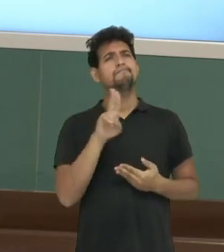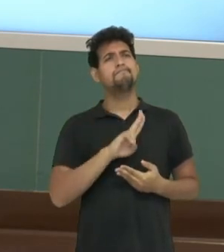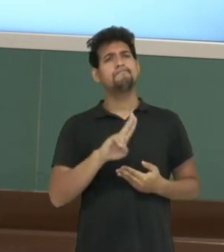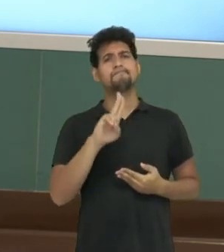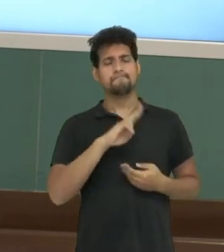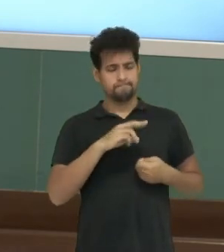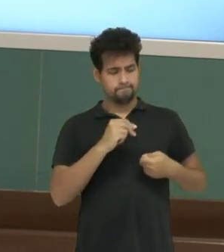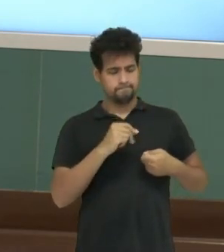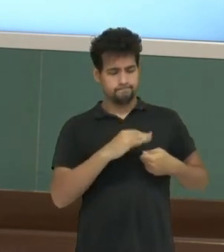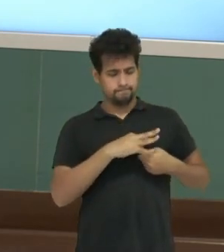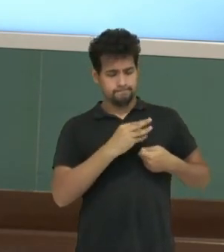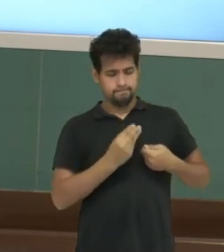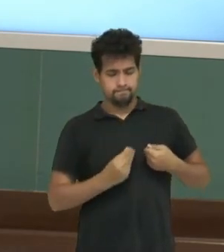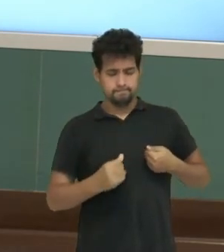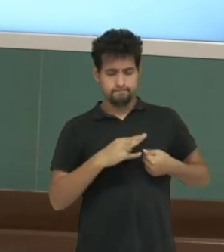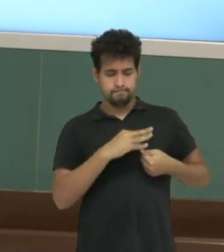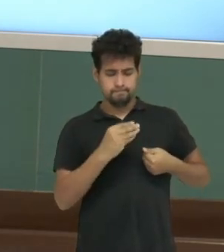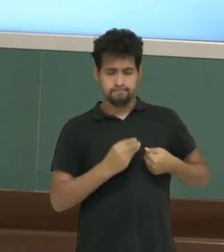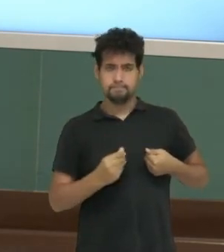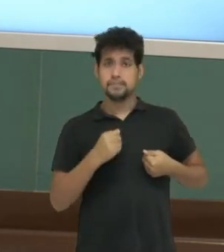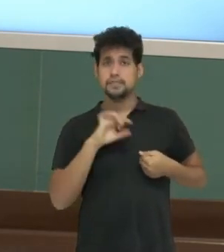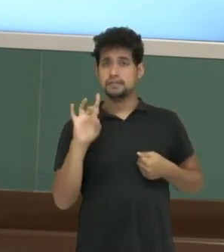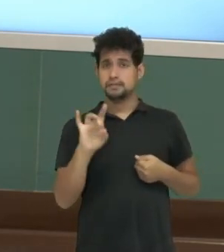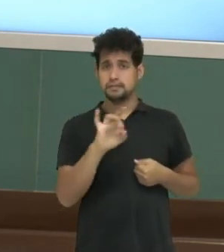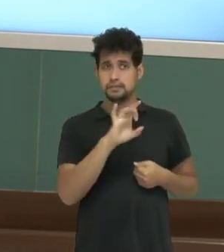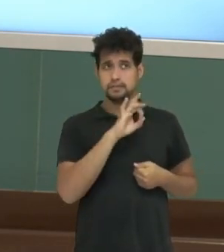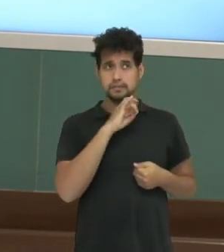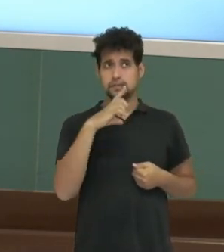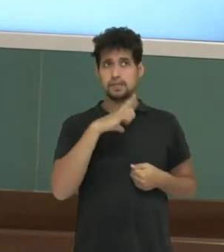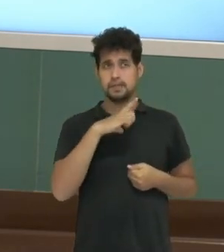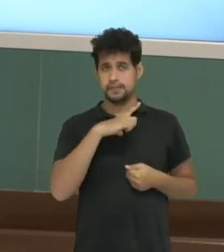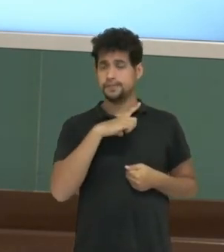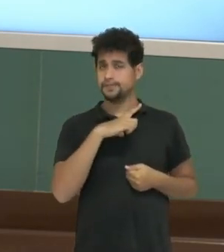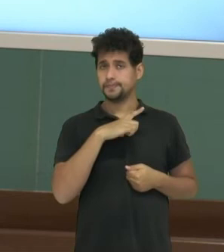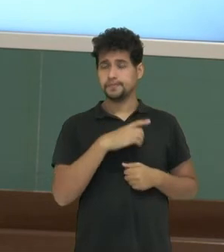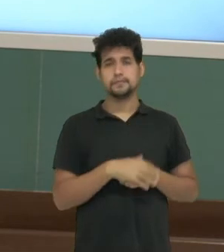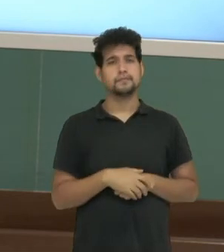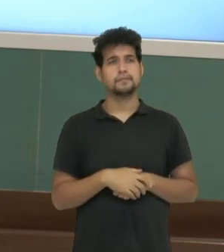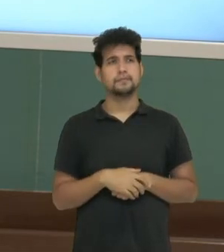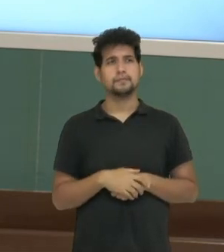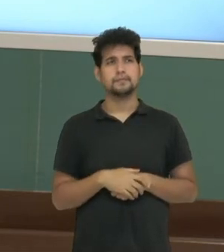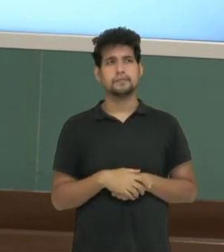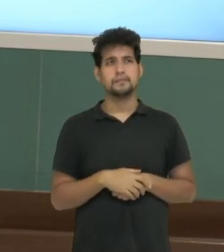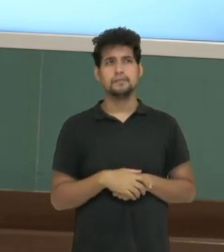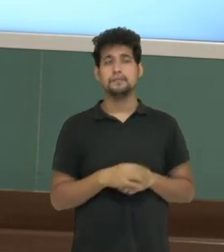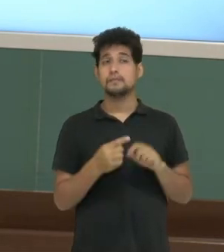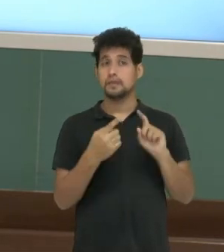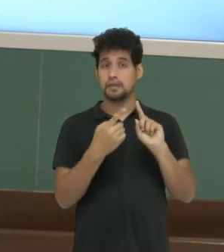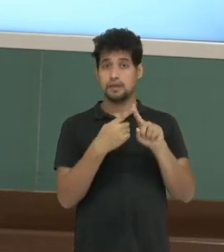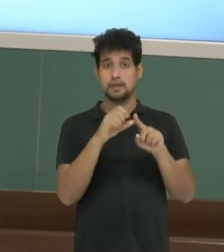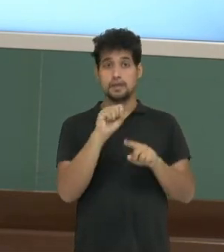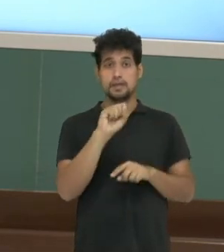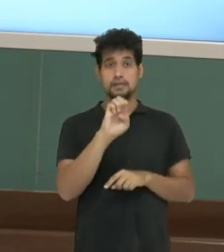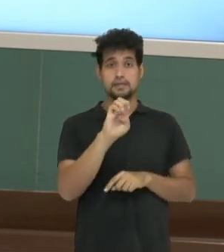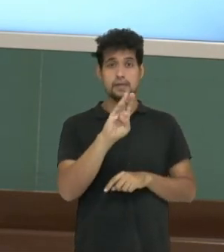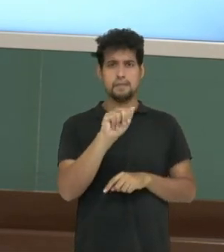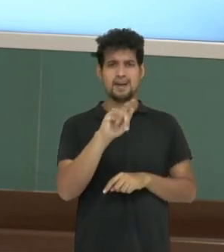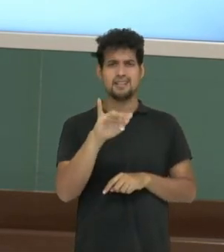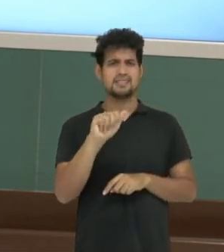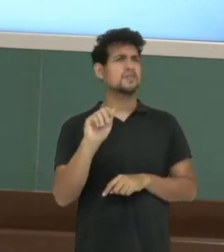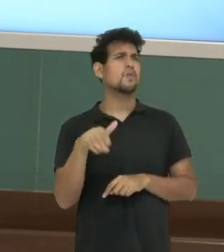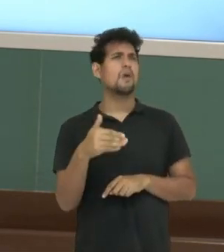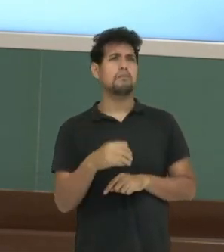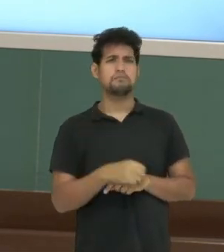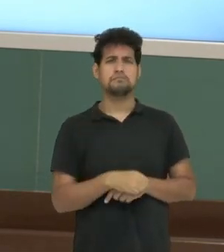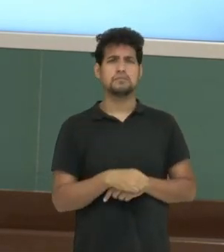respectivas secreções que cada uma dessas glândulas aqui produz? Glândula sebácea produz qual secreção? Glândula